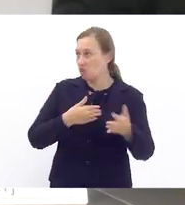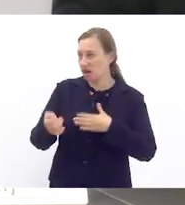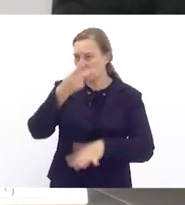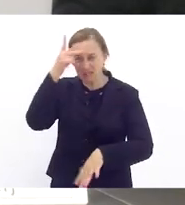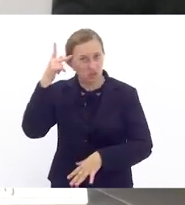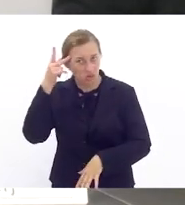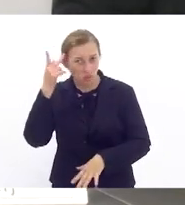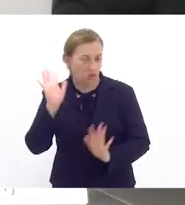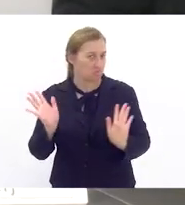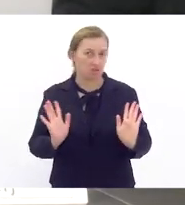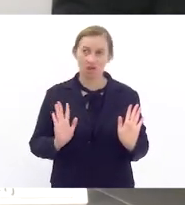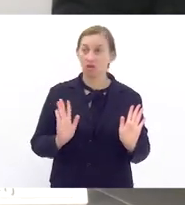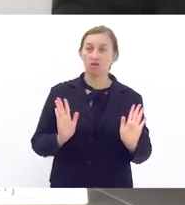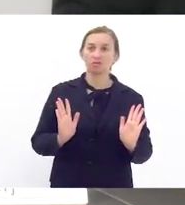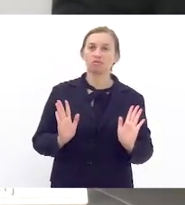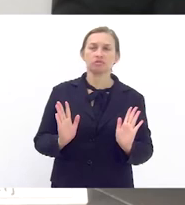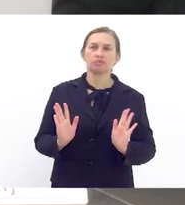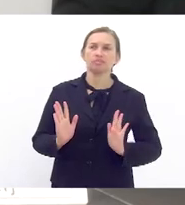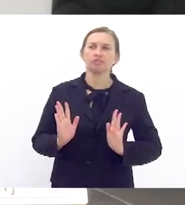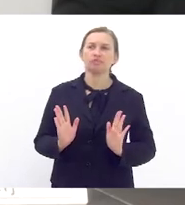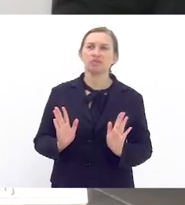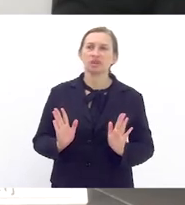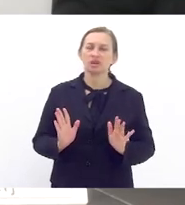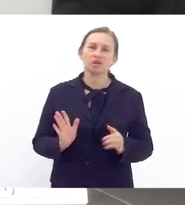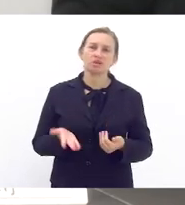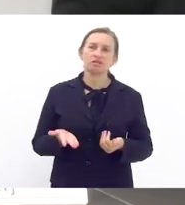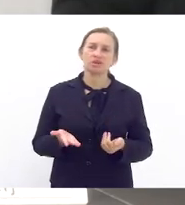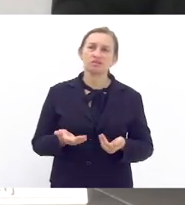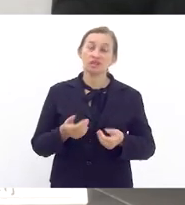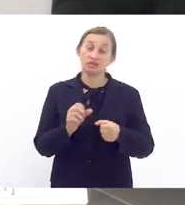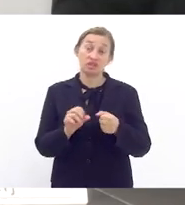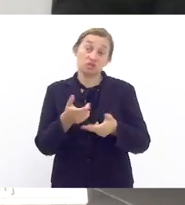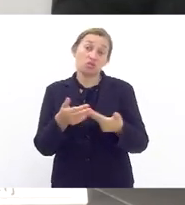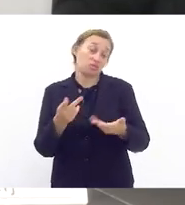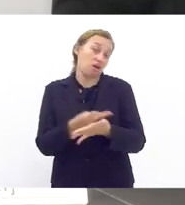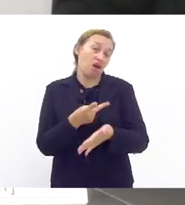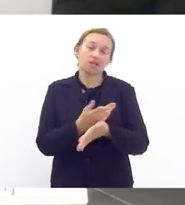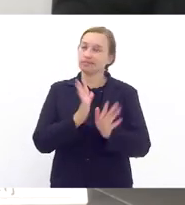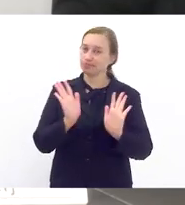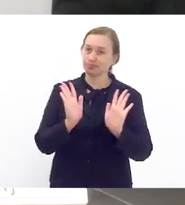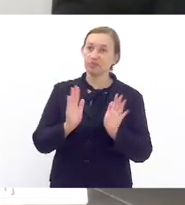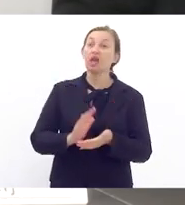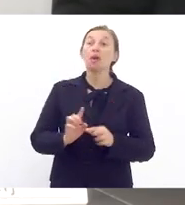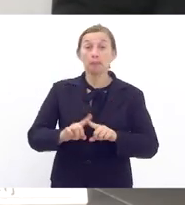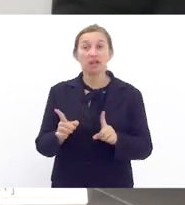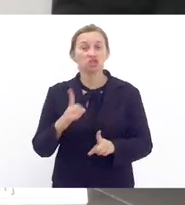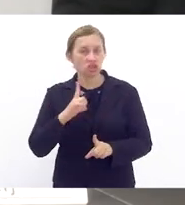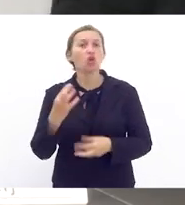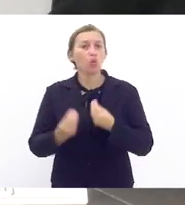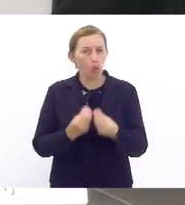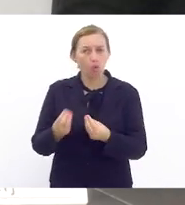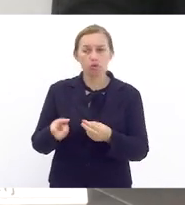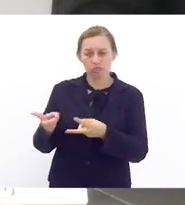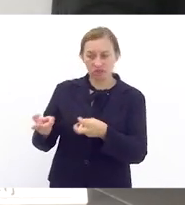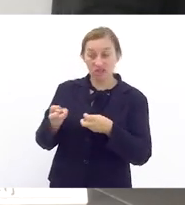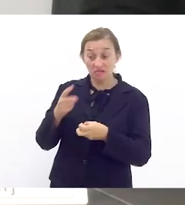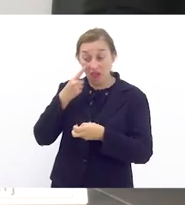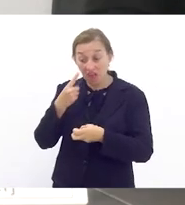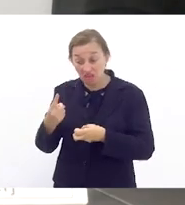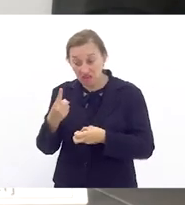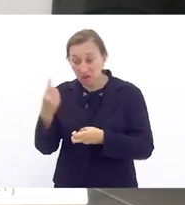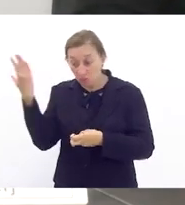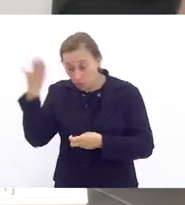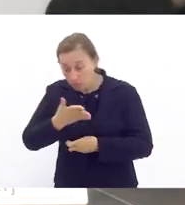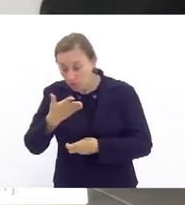com qualquer condutivímetro, senão você vai sair... fazendo coisas aí erradas, né? Mas tem como fazer isso, sim, na